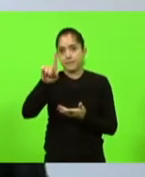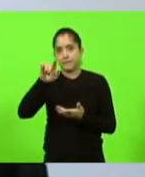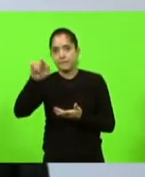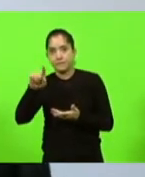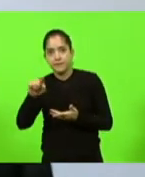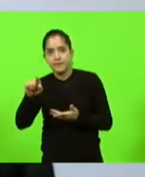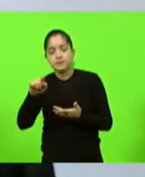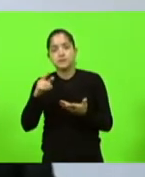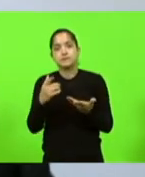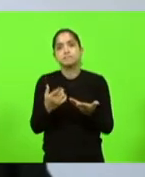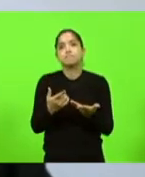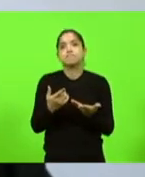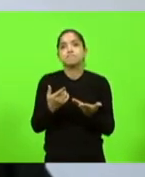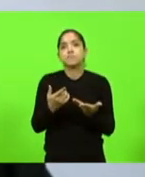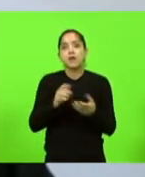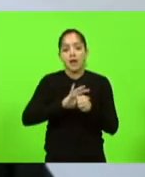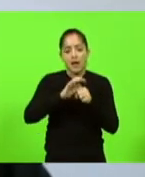acabou.